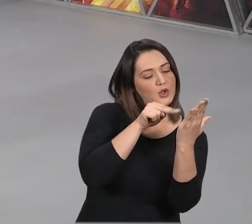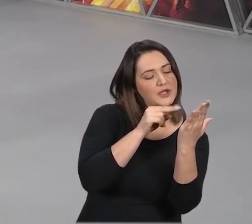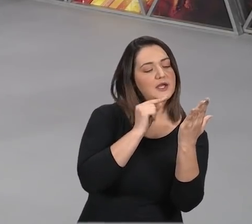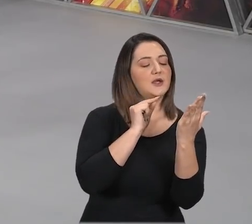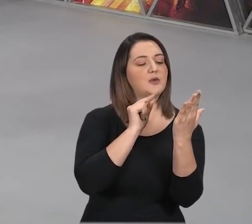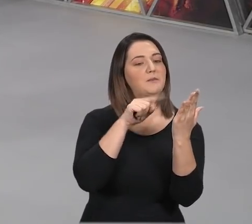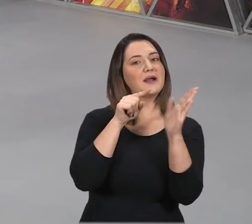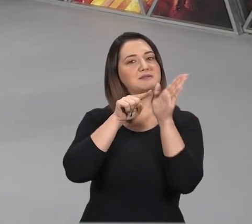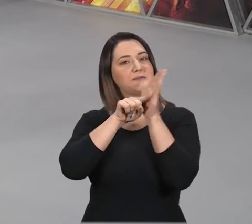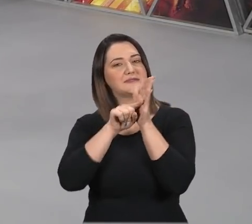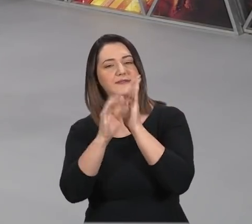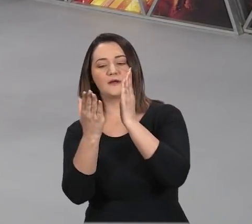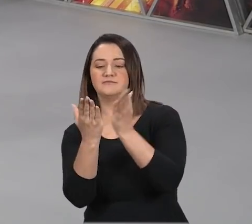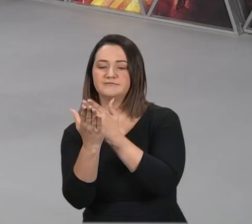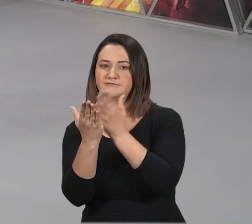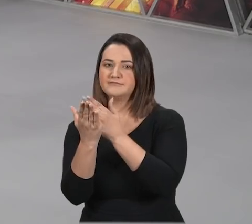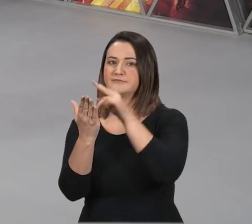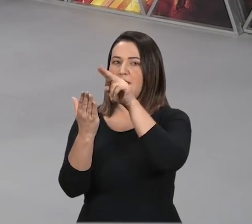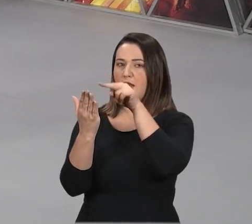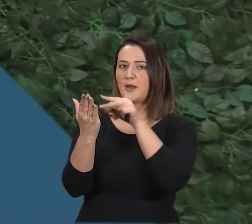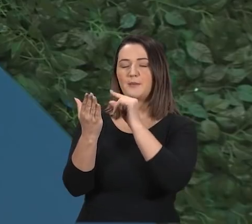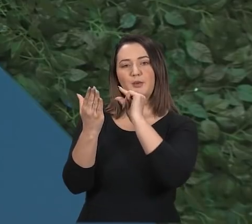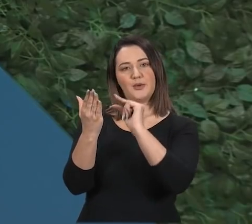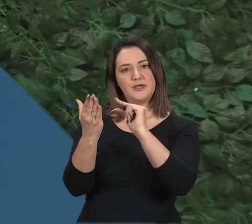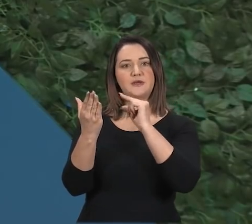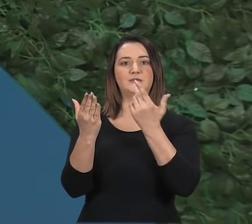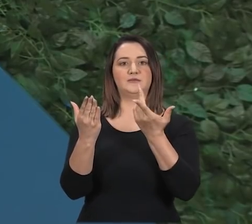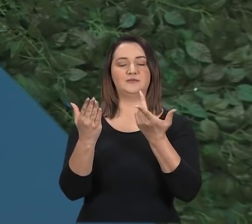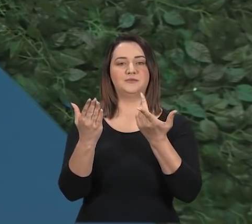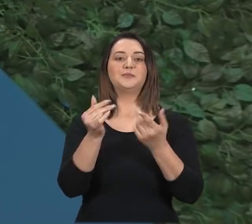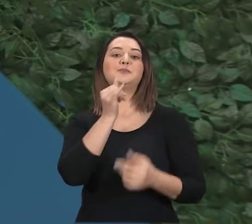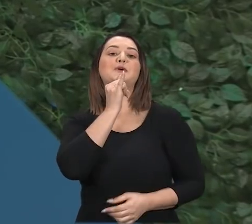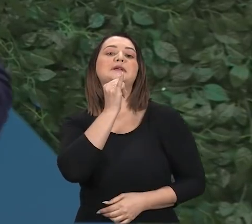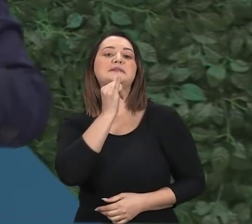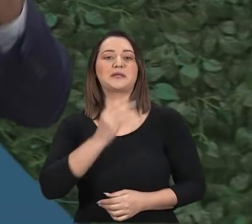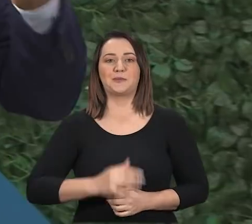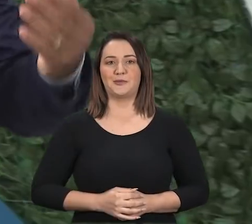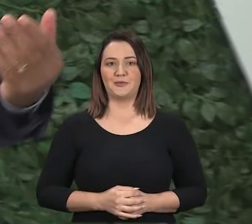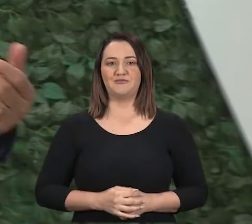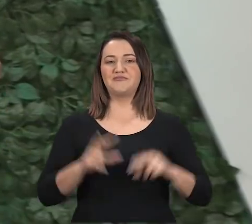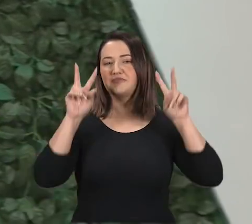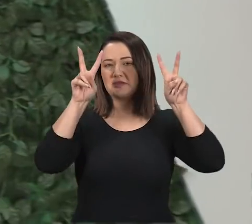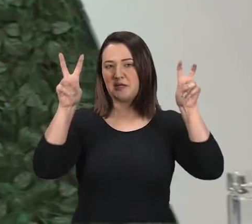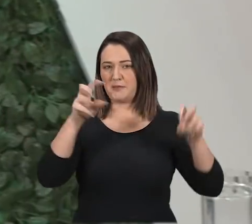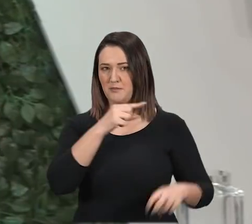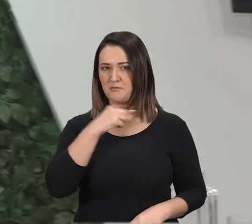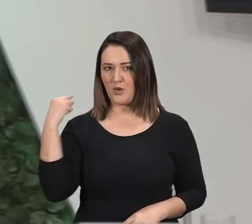ali e versículo acolá. Por